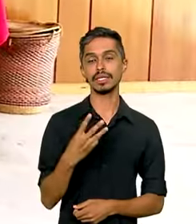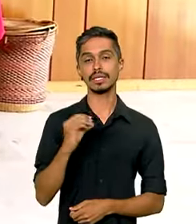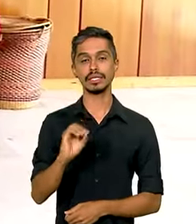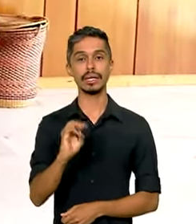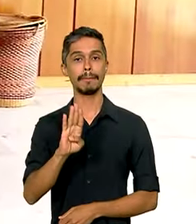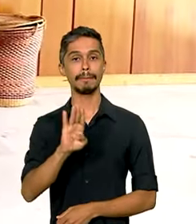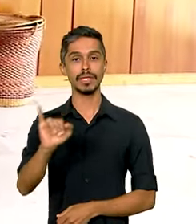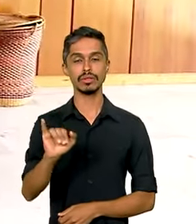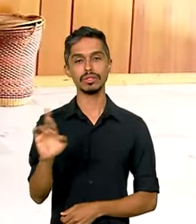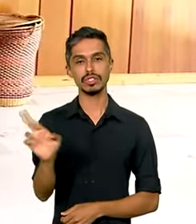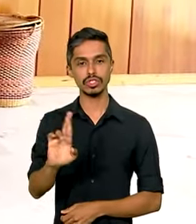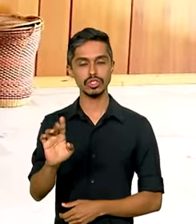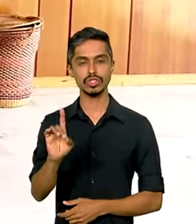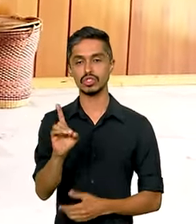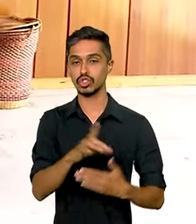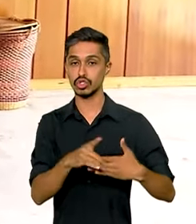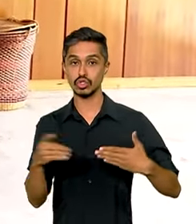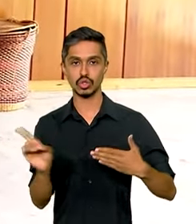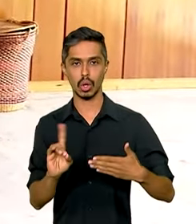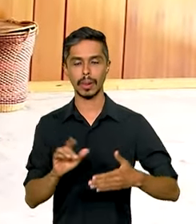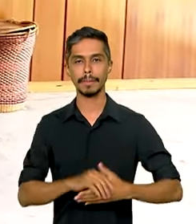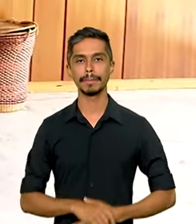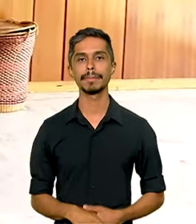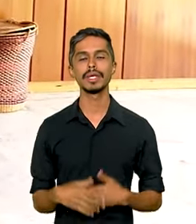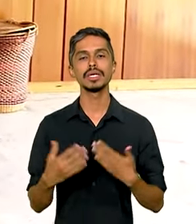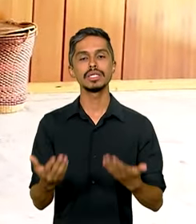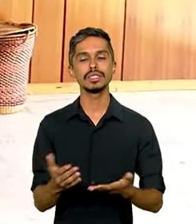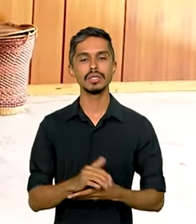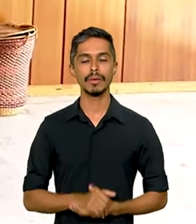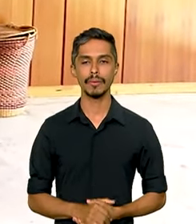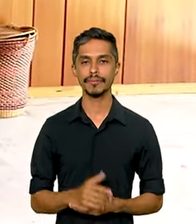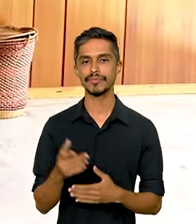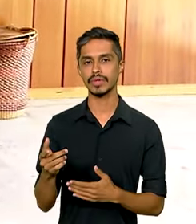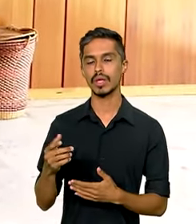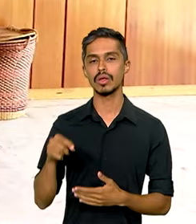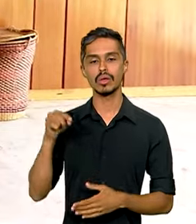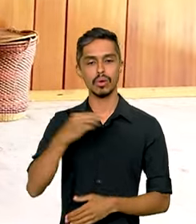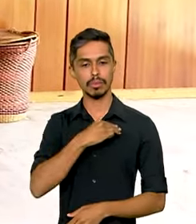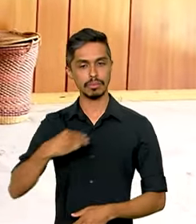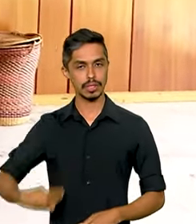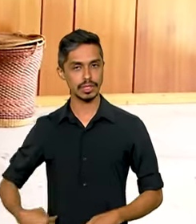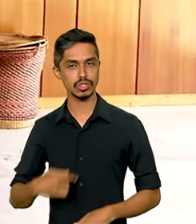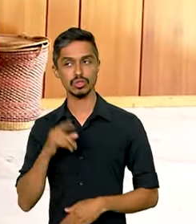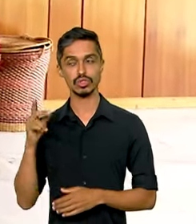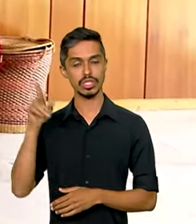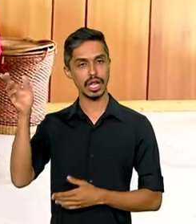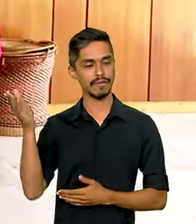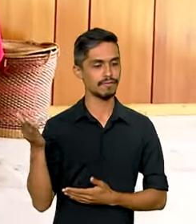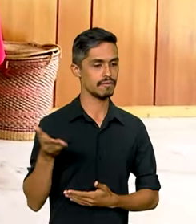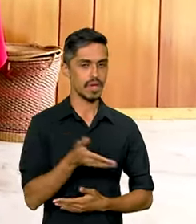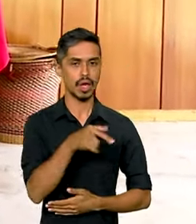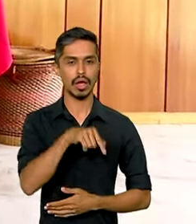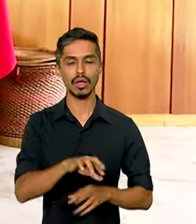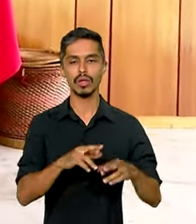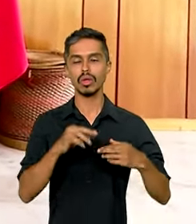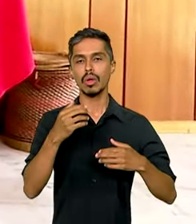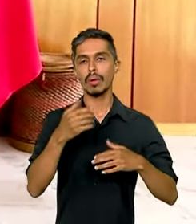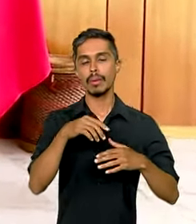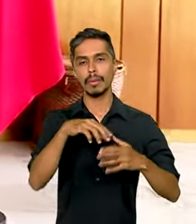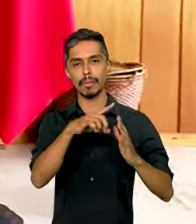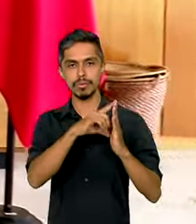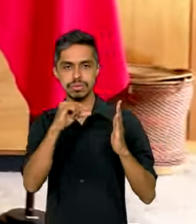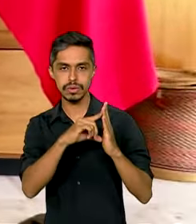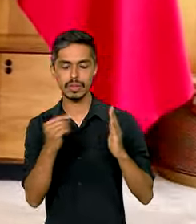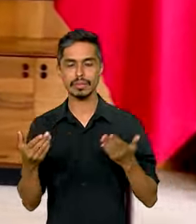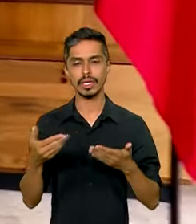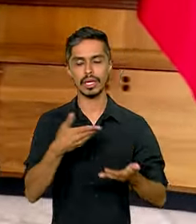US$ 130 bilhões. Pela manhã, o ministro de Negócios chinês se encontrou no Palácio do Planalto com o assessor especial da